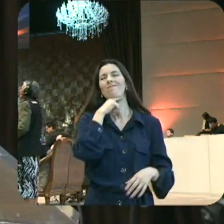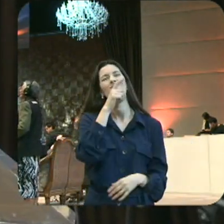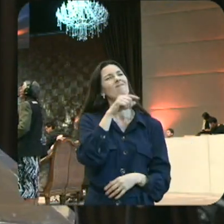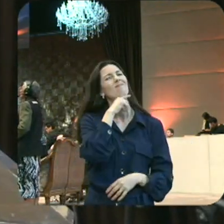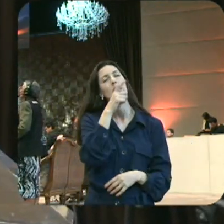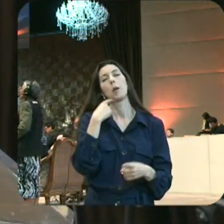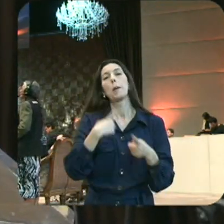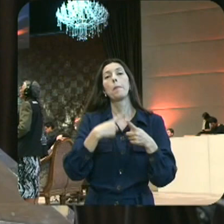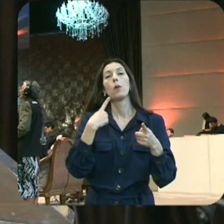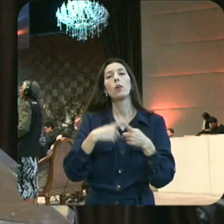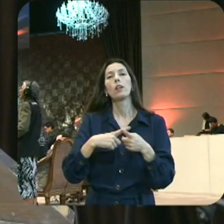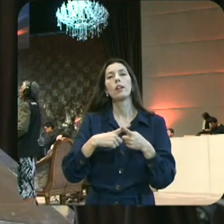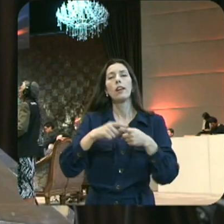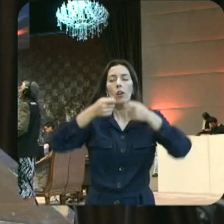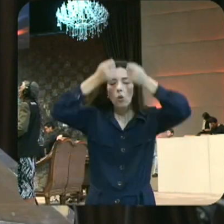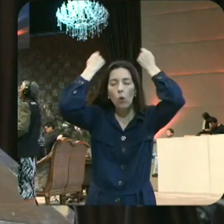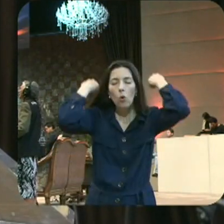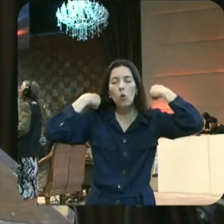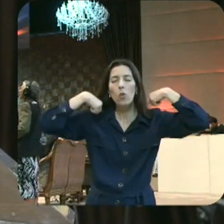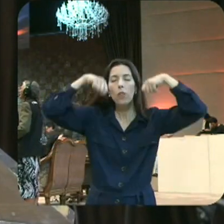é lavado no sangue do Cordeiro.